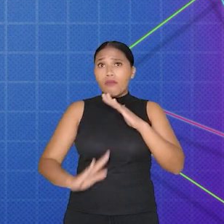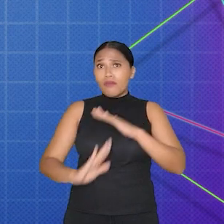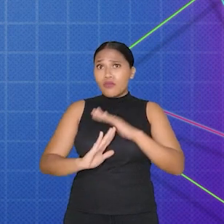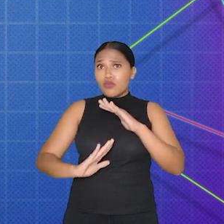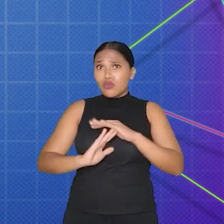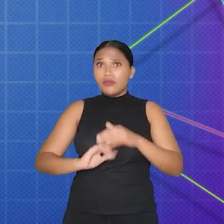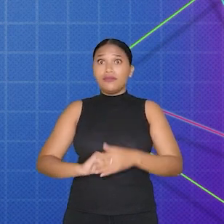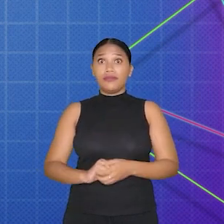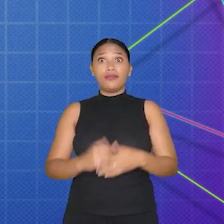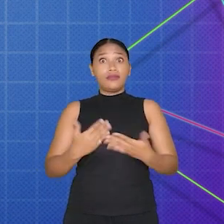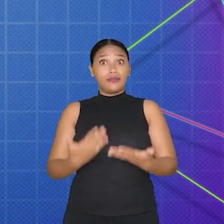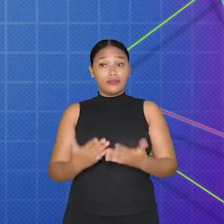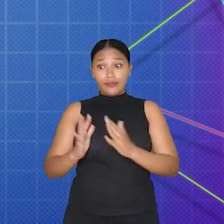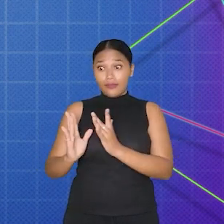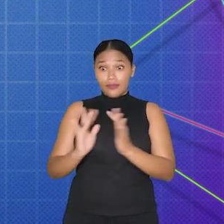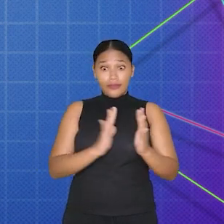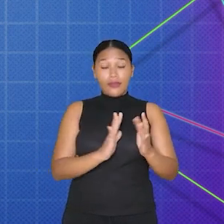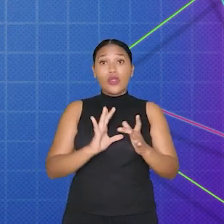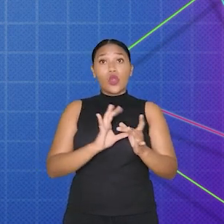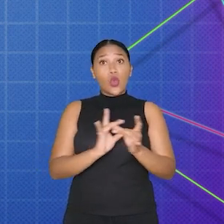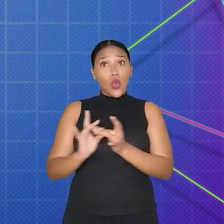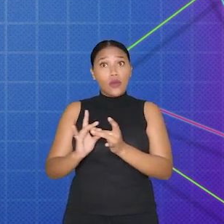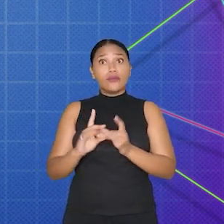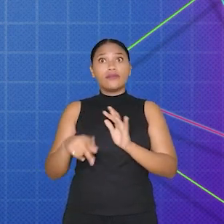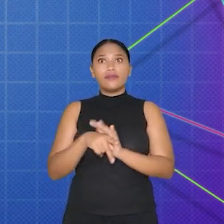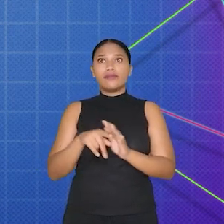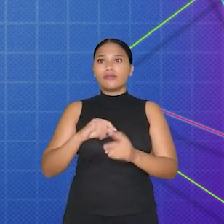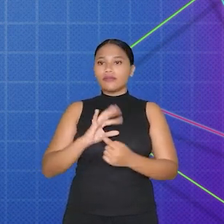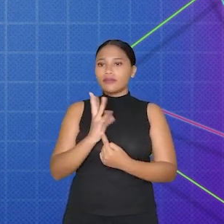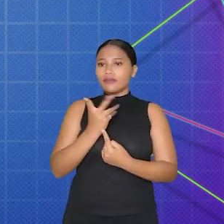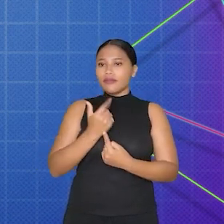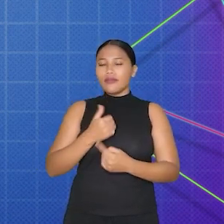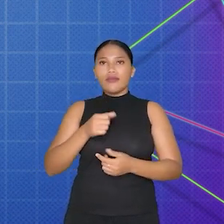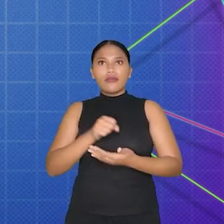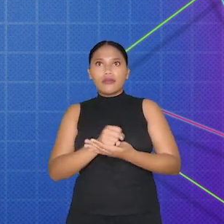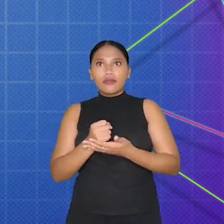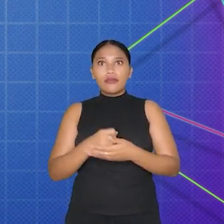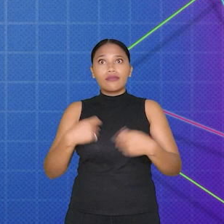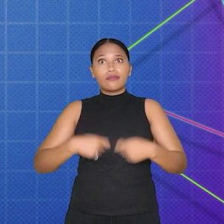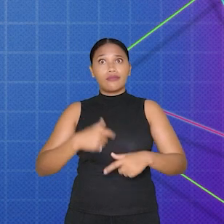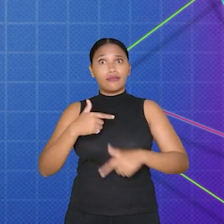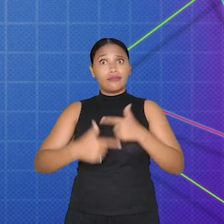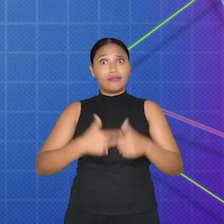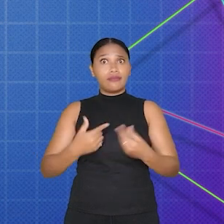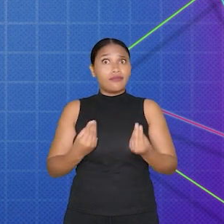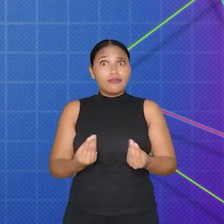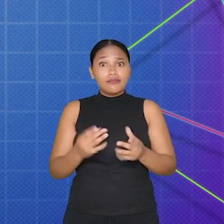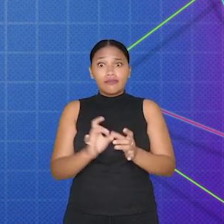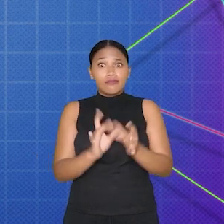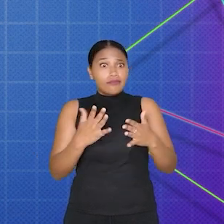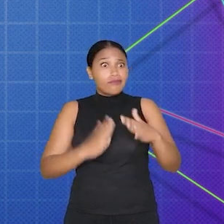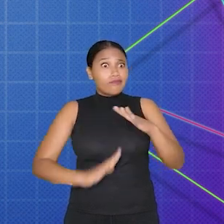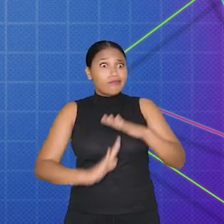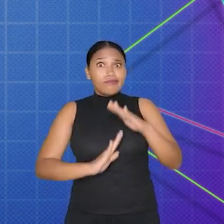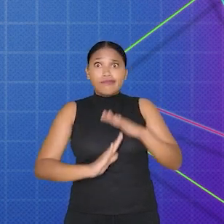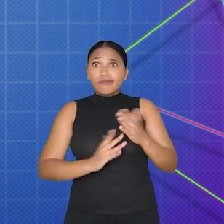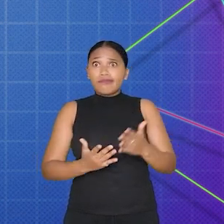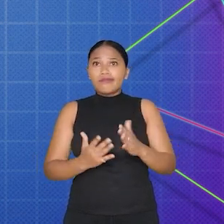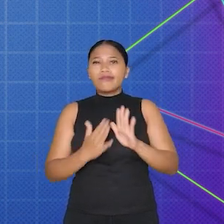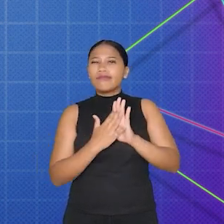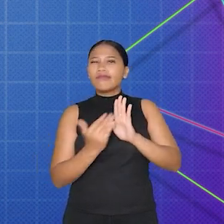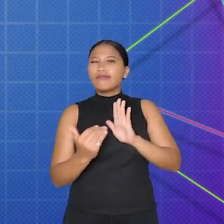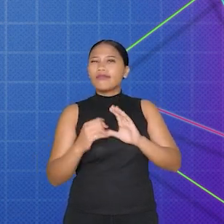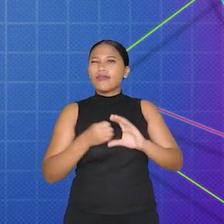de cores limitado. Nesse contexto, os artistas de jogos eletrônicos precisavam trabalhar com o que tinham disponível, o que